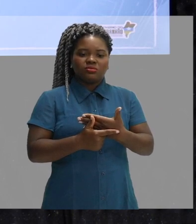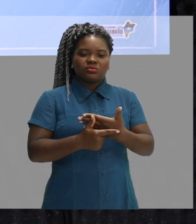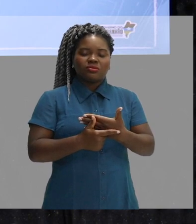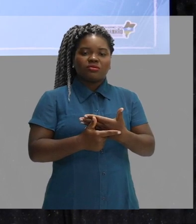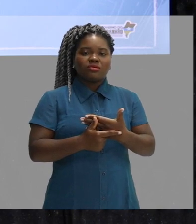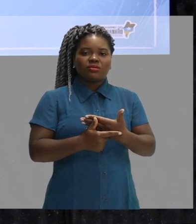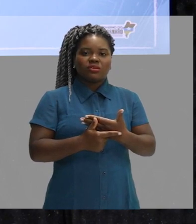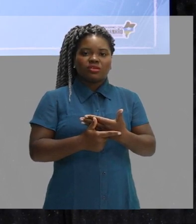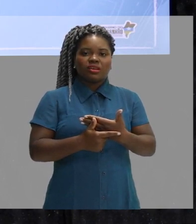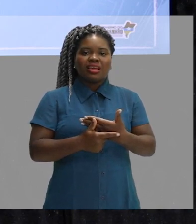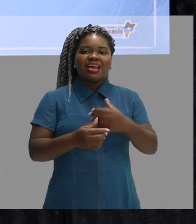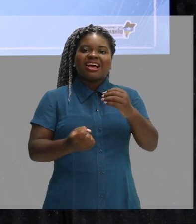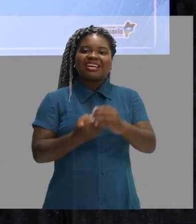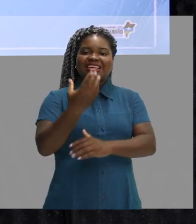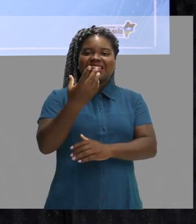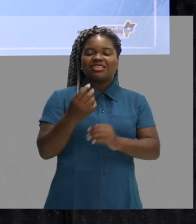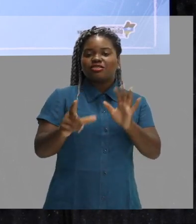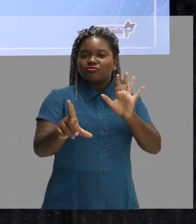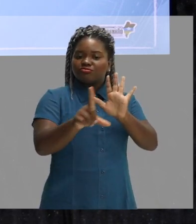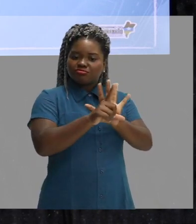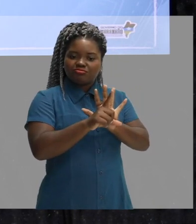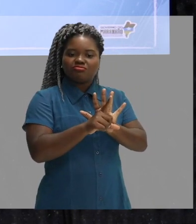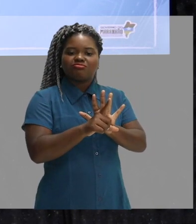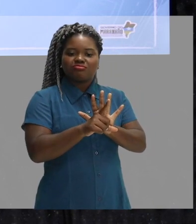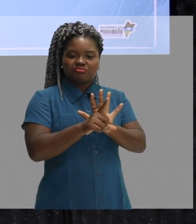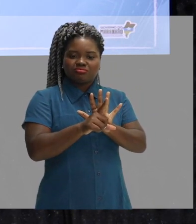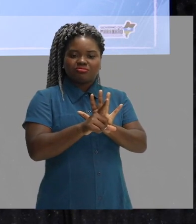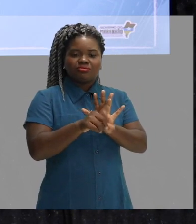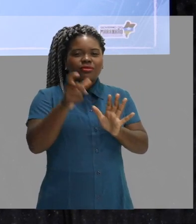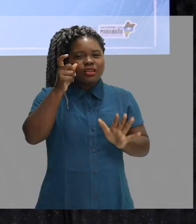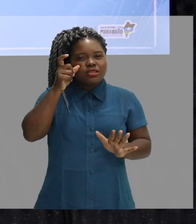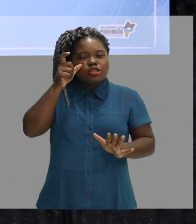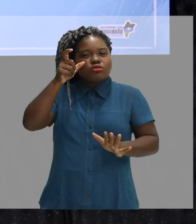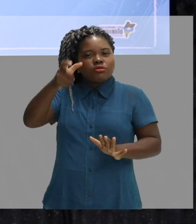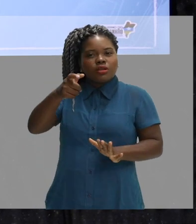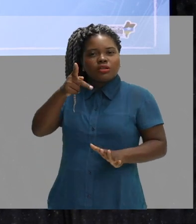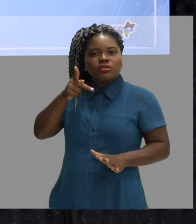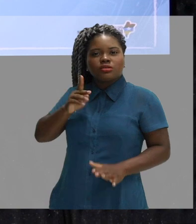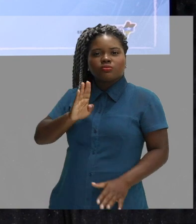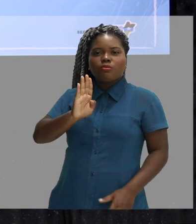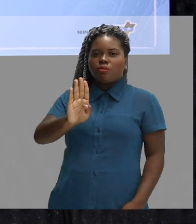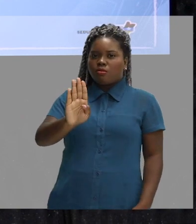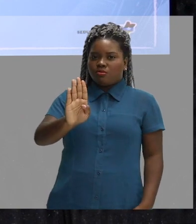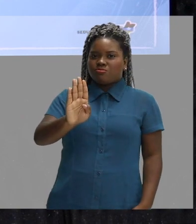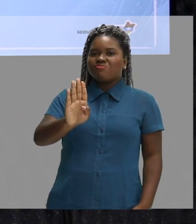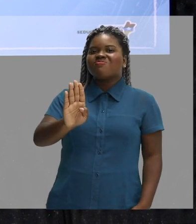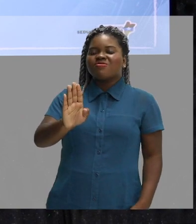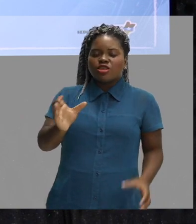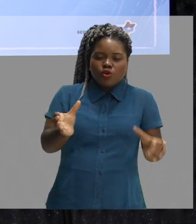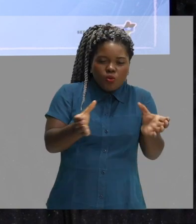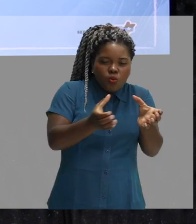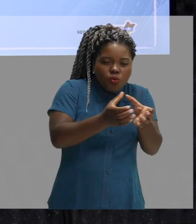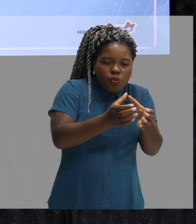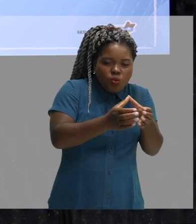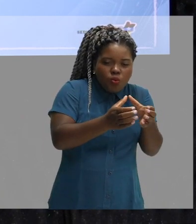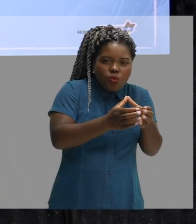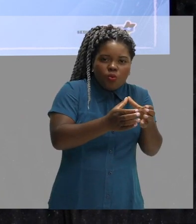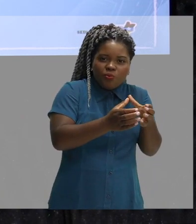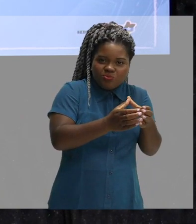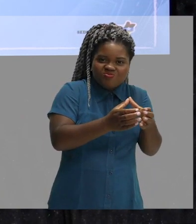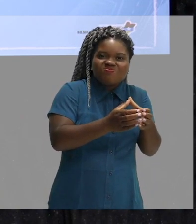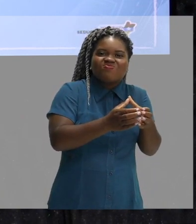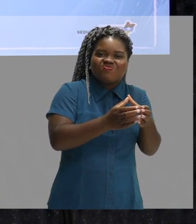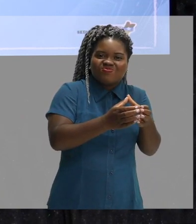Principalmente a criação de leis, que sejam leis de interesse público, de interesse coletivo, para a melhoria